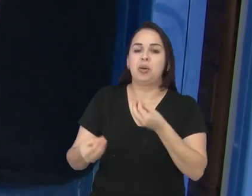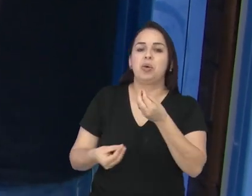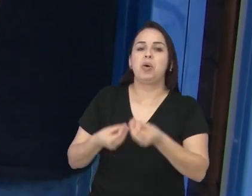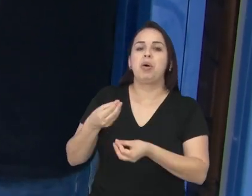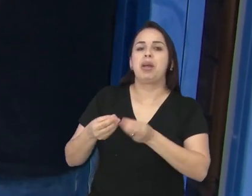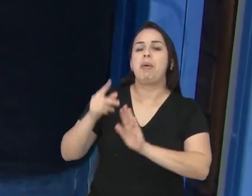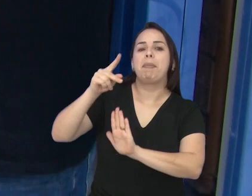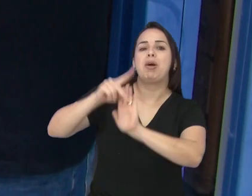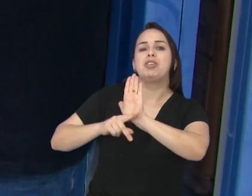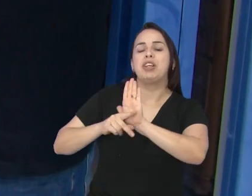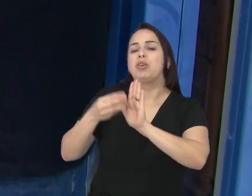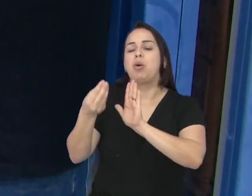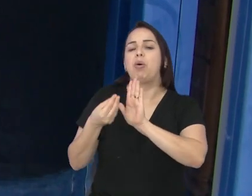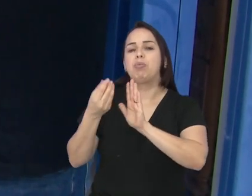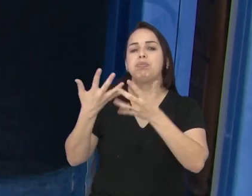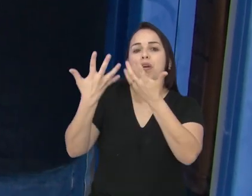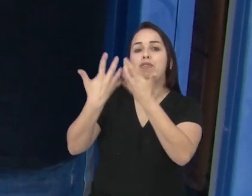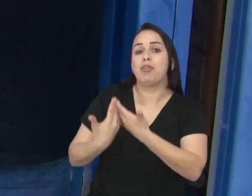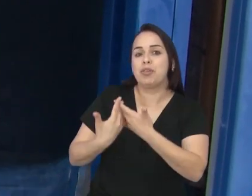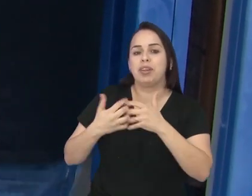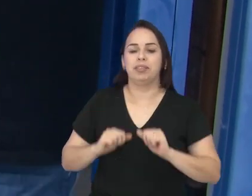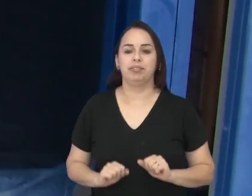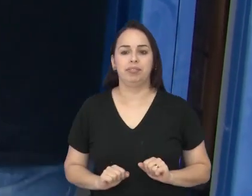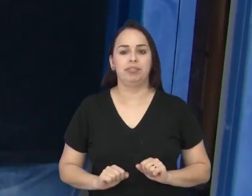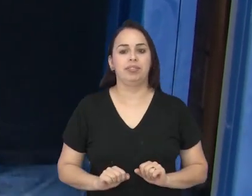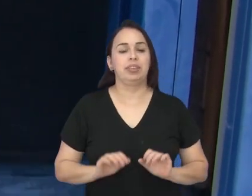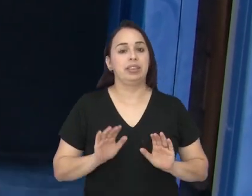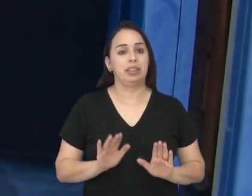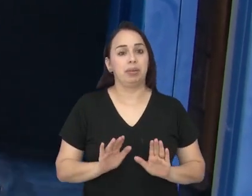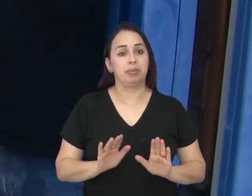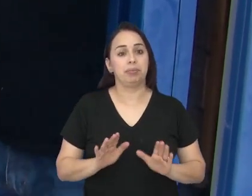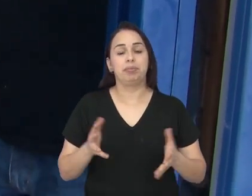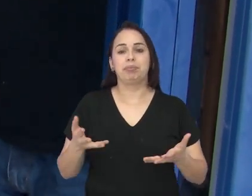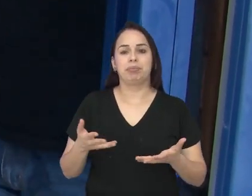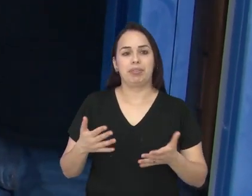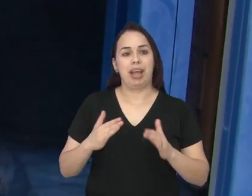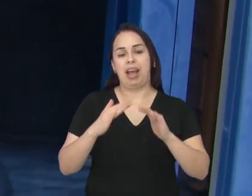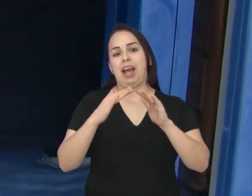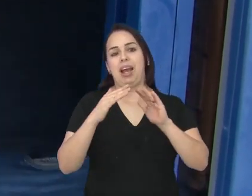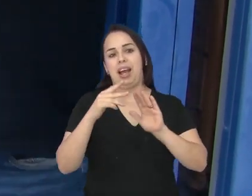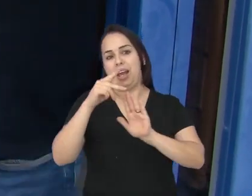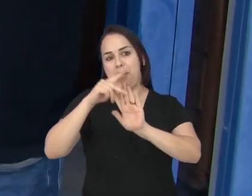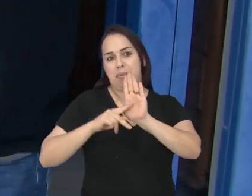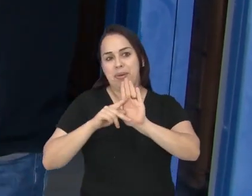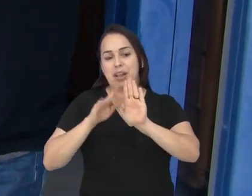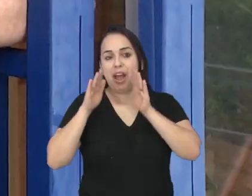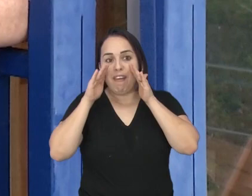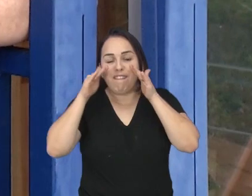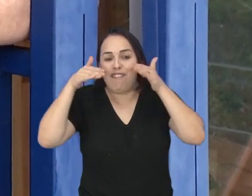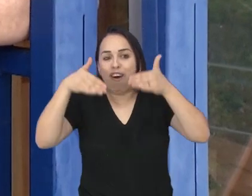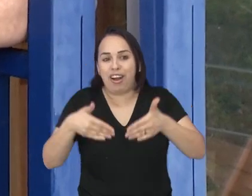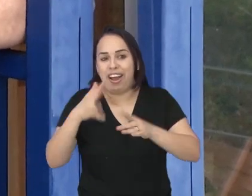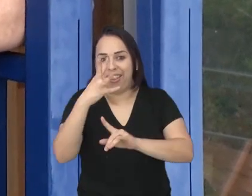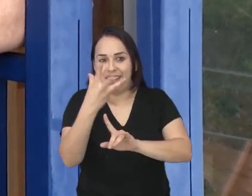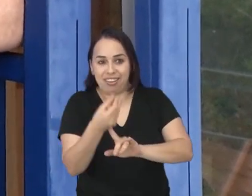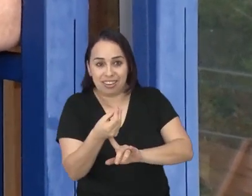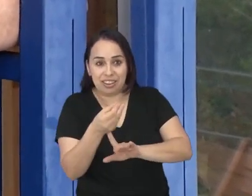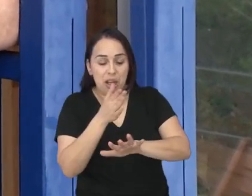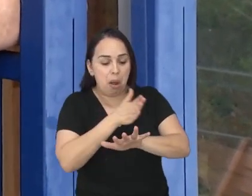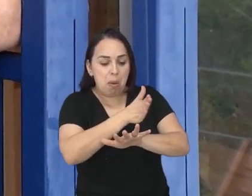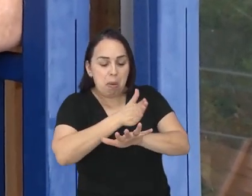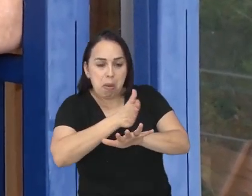esse programa? Como que funciona? Bom, a residência é um programa de imersão na arte, né? Seja ela em